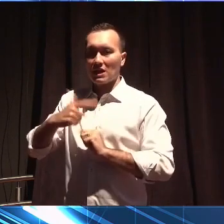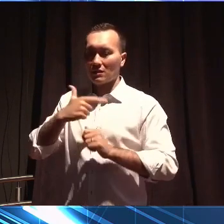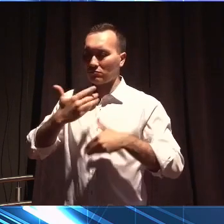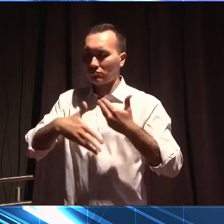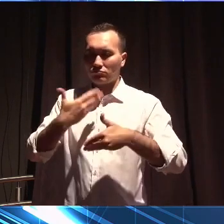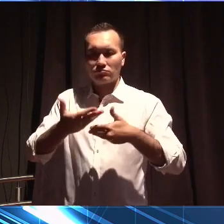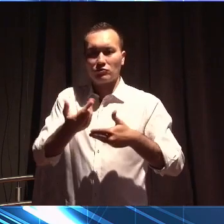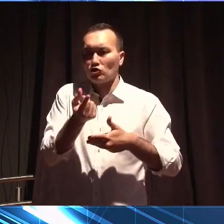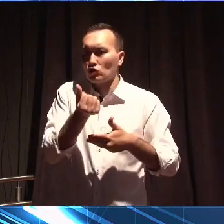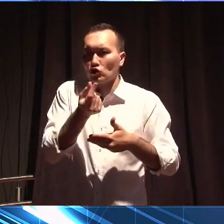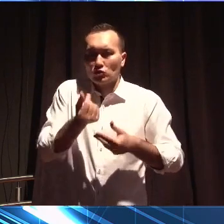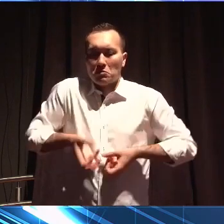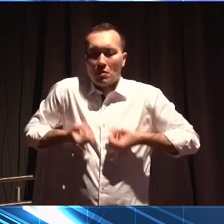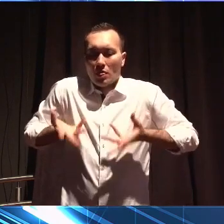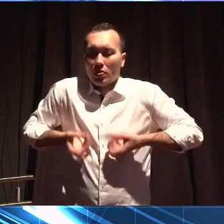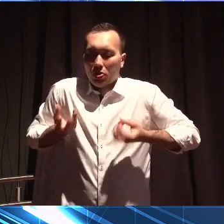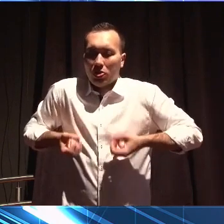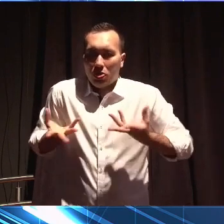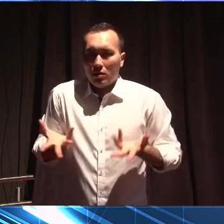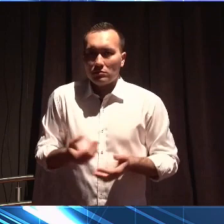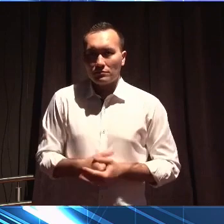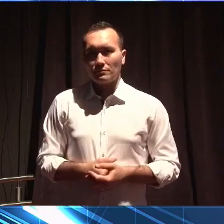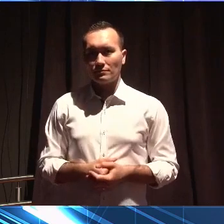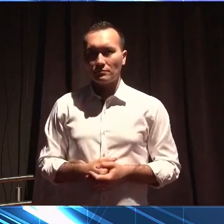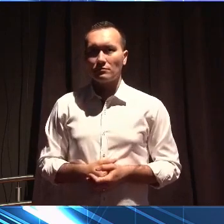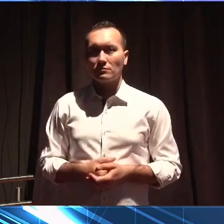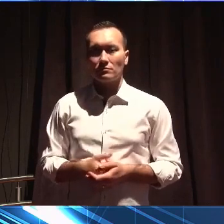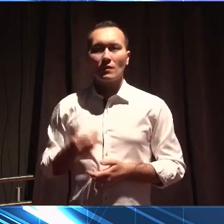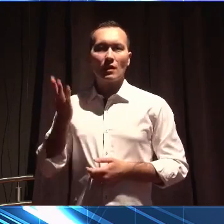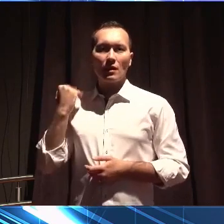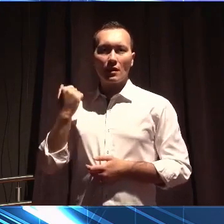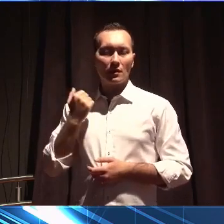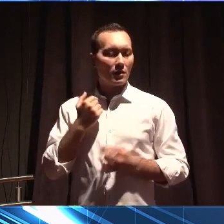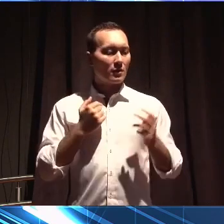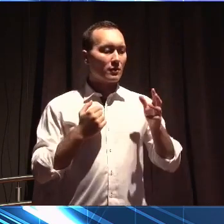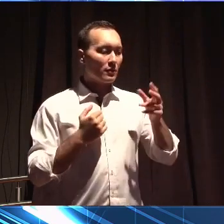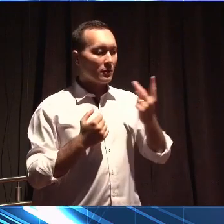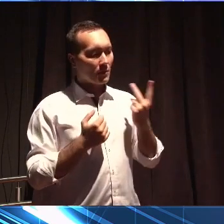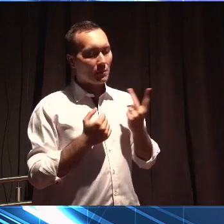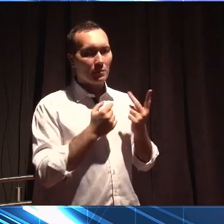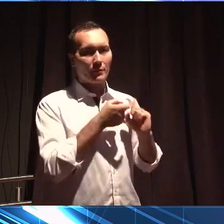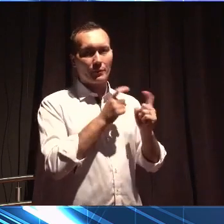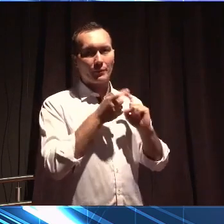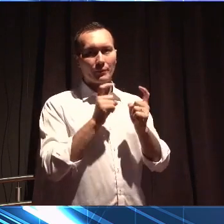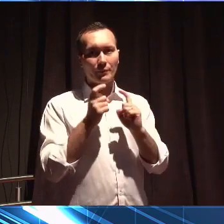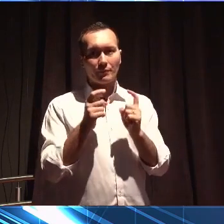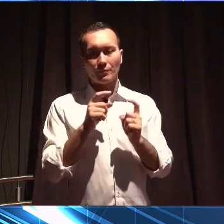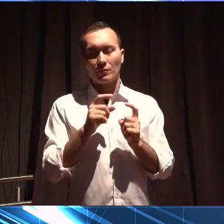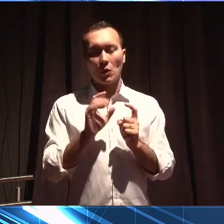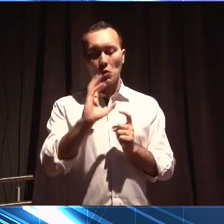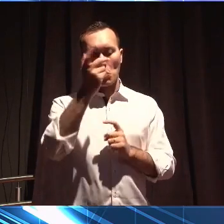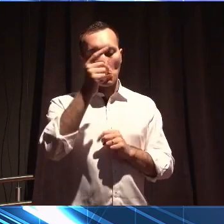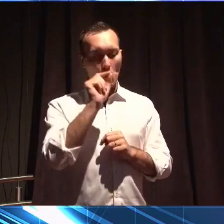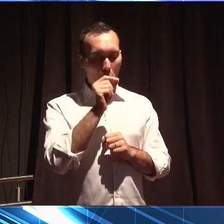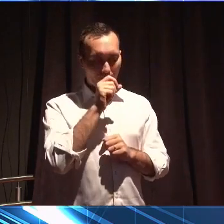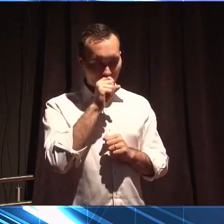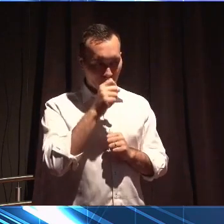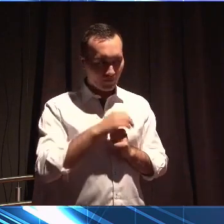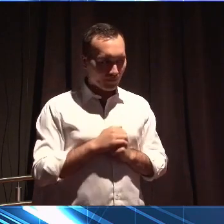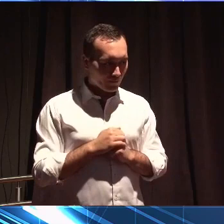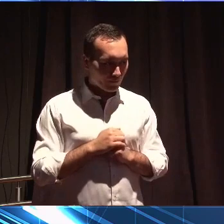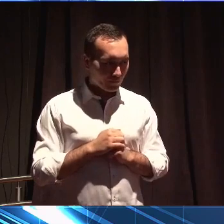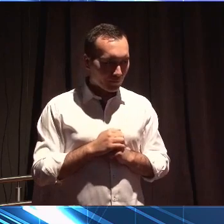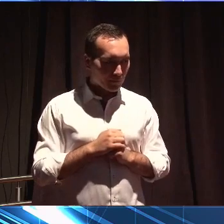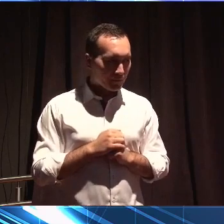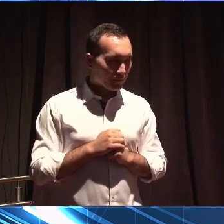absurdo. Um exemplo recente, até que eu estava comentando com o Marcos, é que, por conta de não